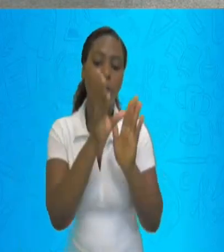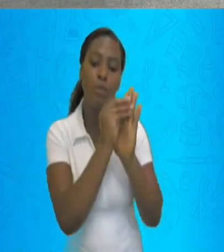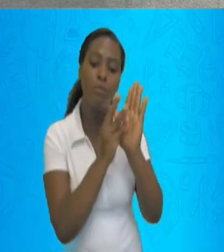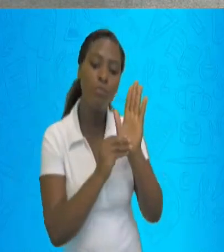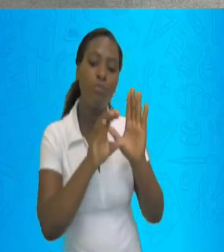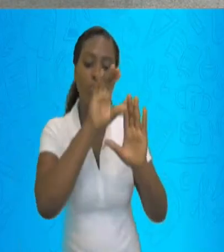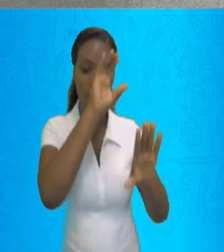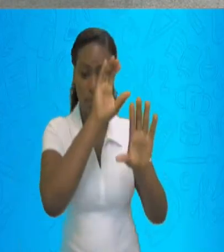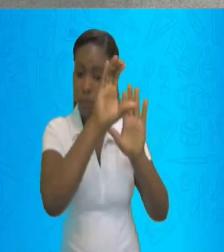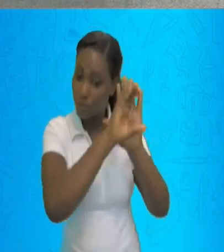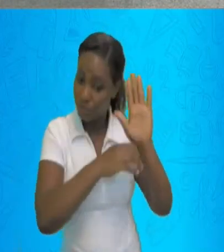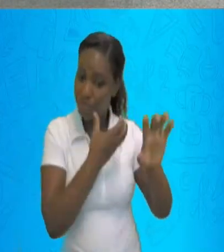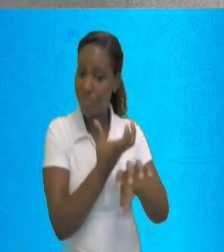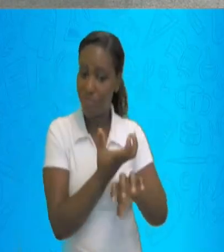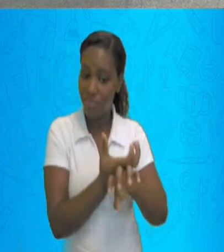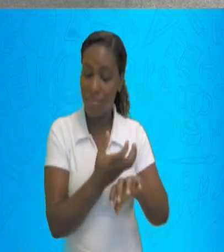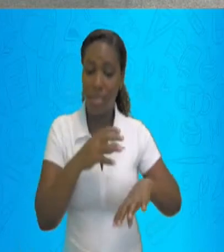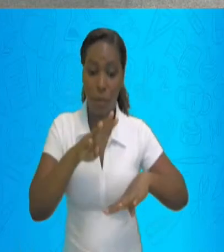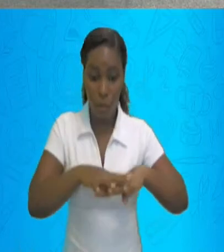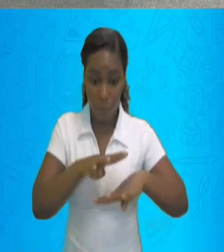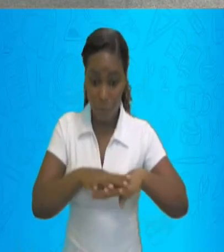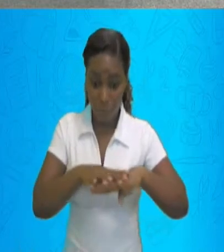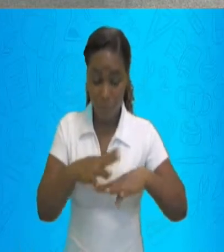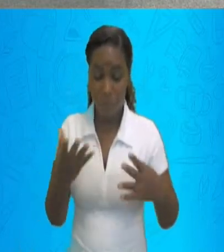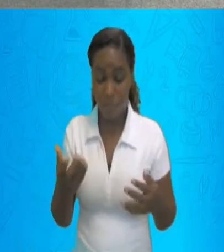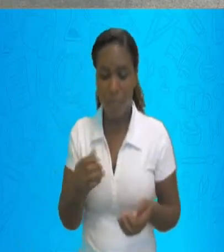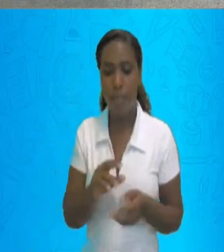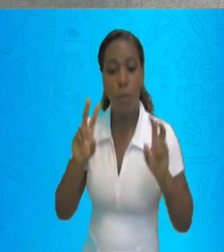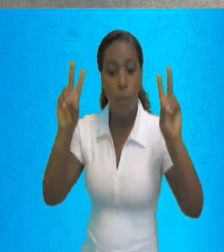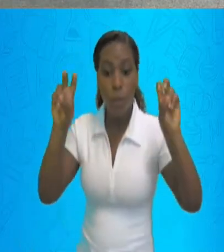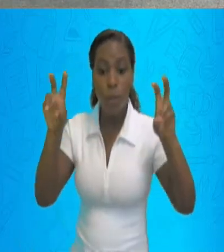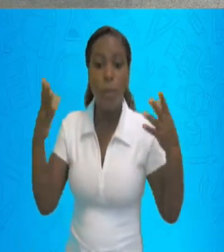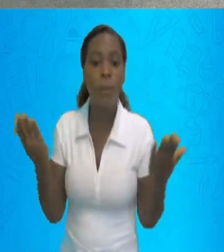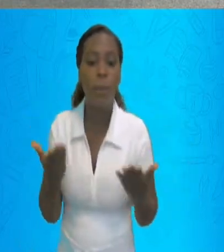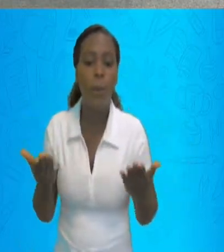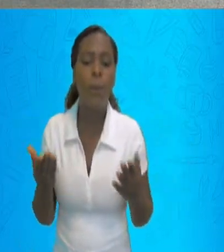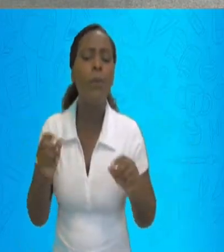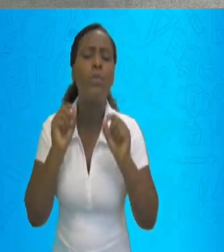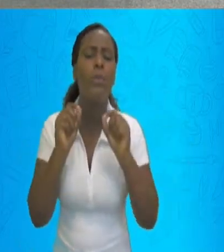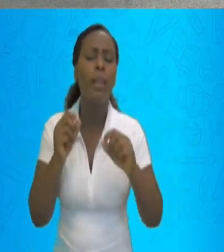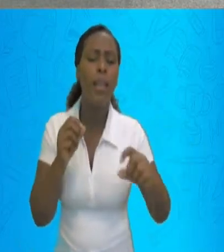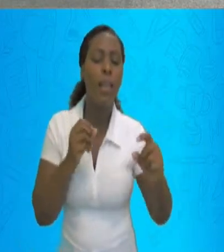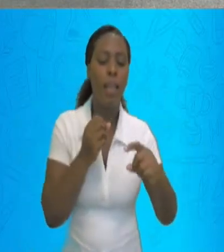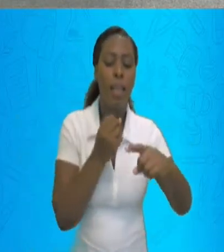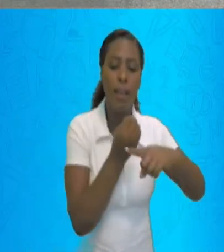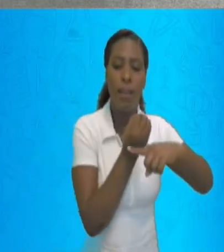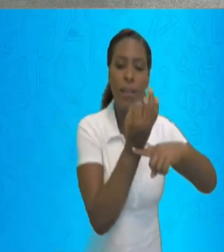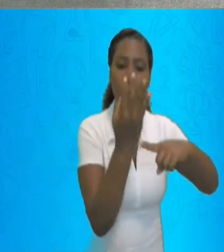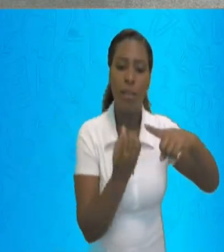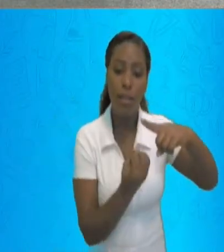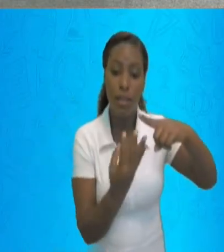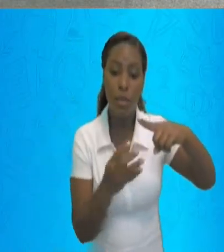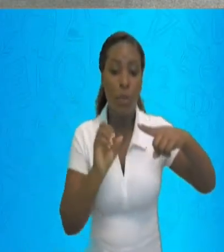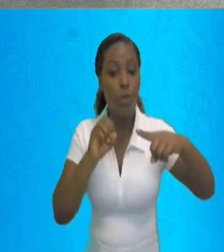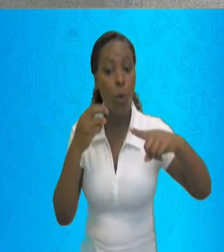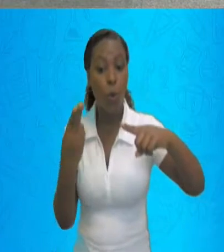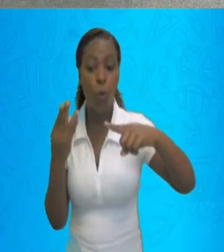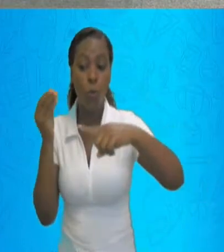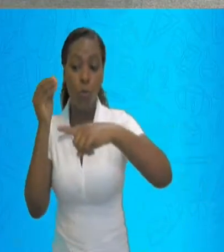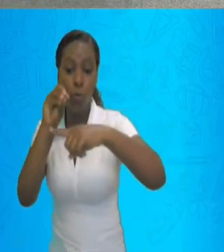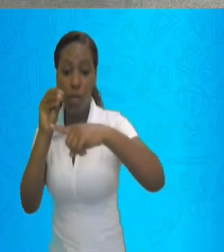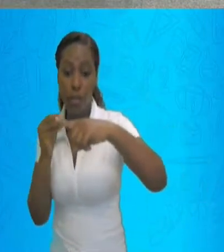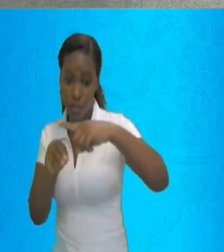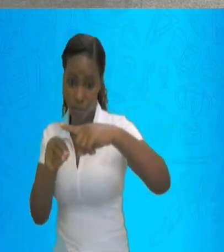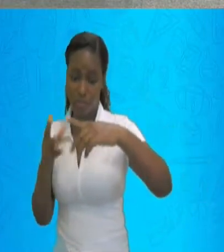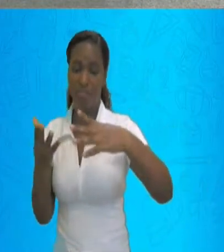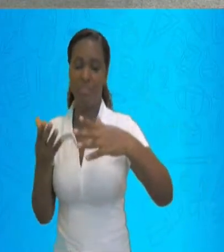de matemática. E hoje o tema da nossa aula serão frações. Essas aulas eu vou dividir em duas partes, tá?